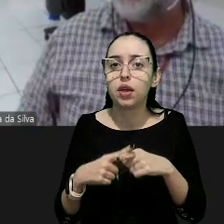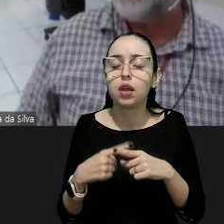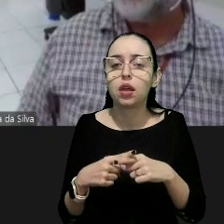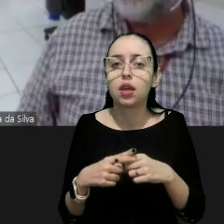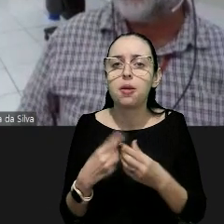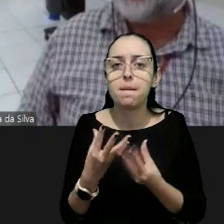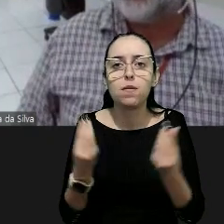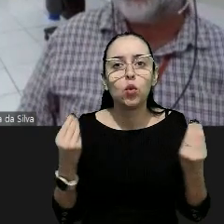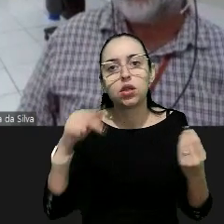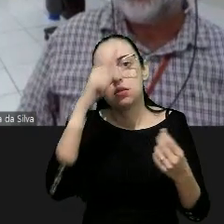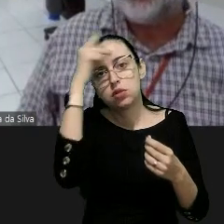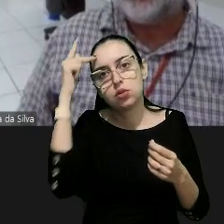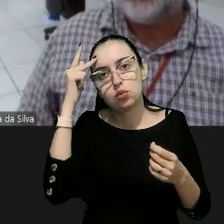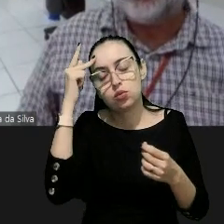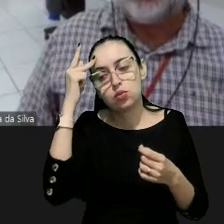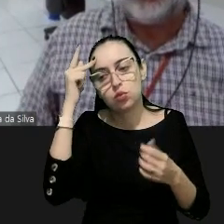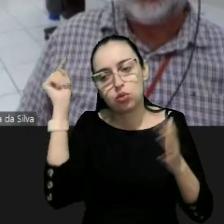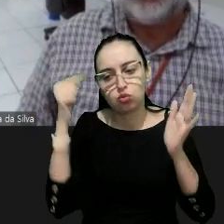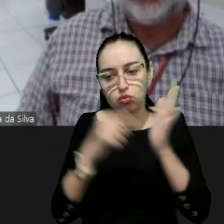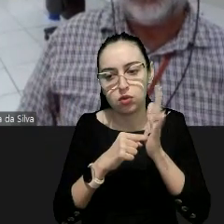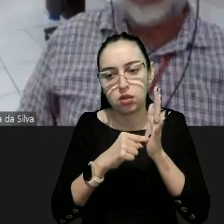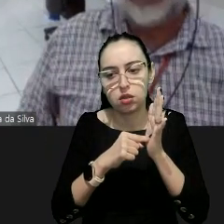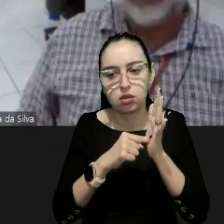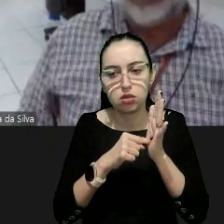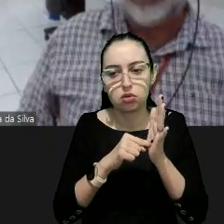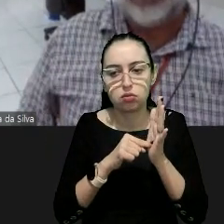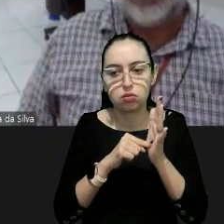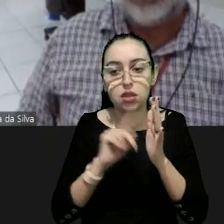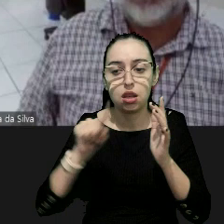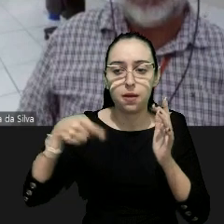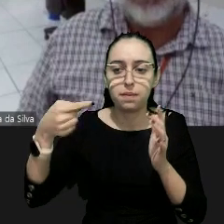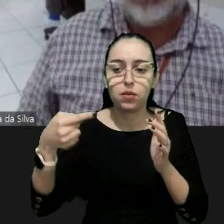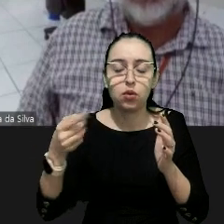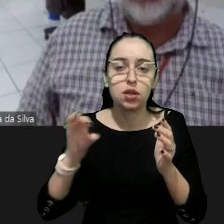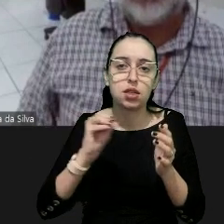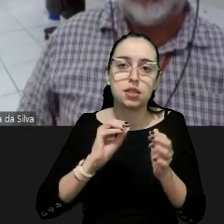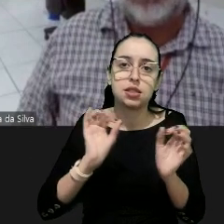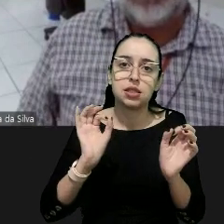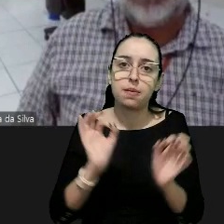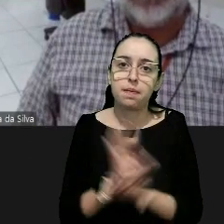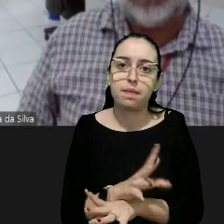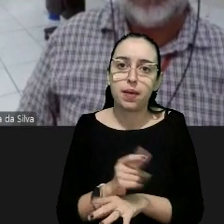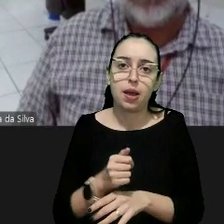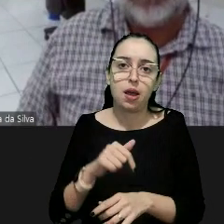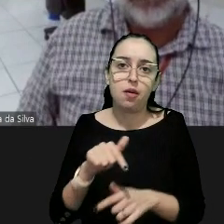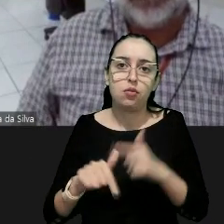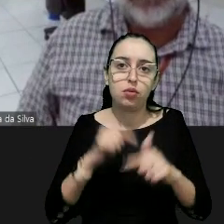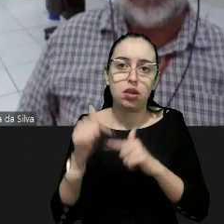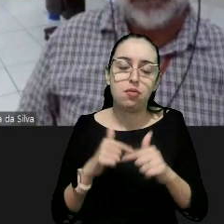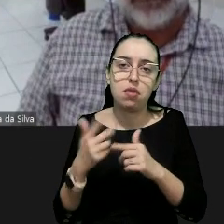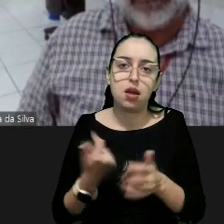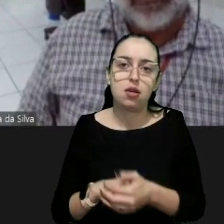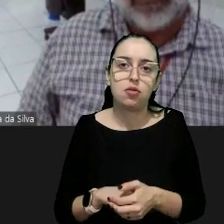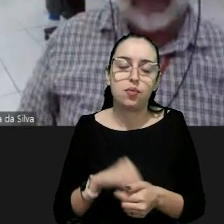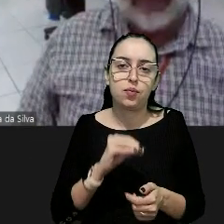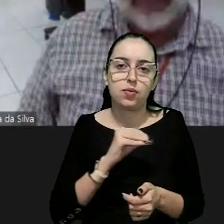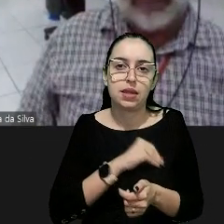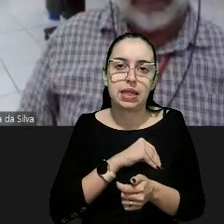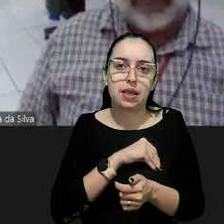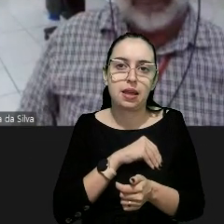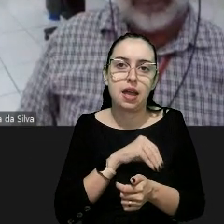não. Porque muita gente passa a ter um propósito justamente depois que se aposenta.